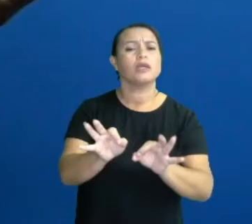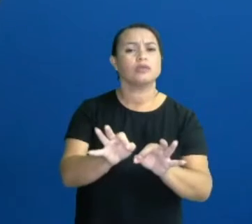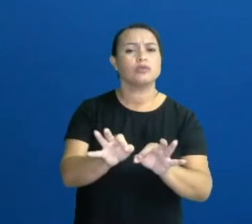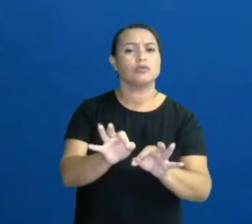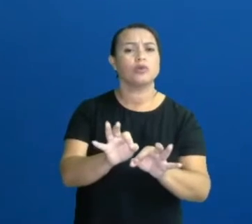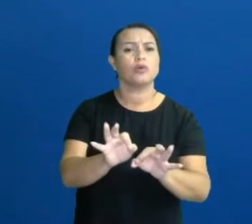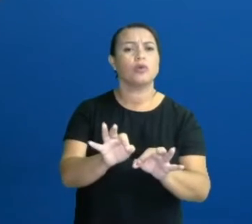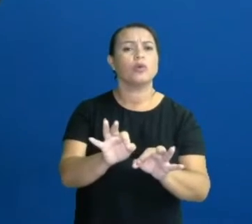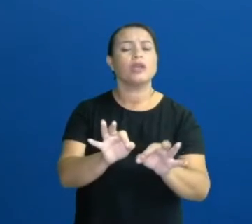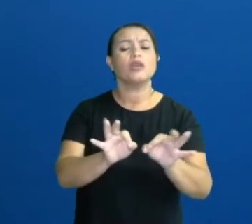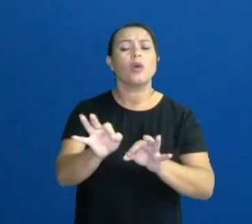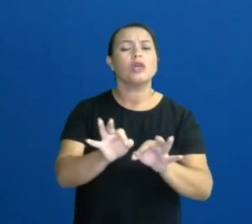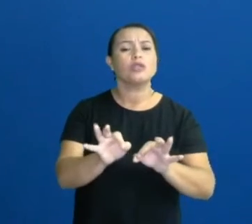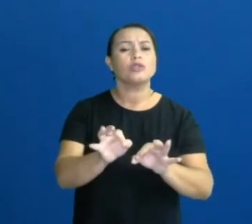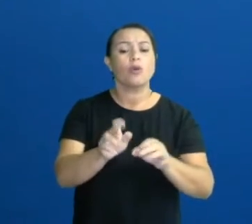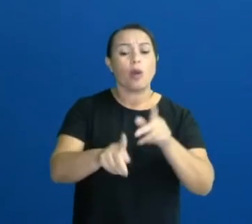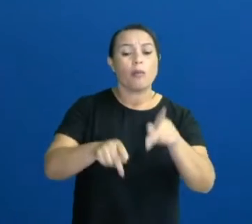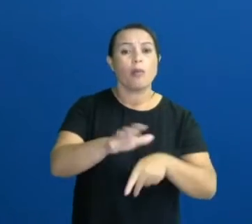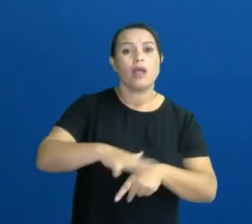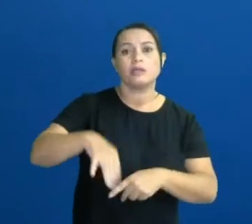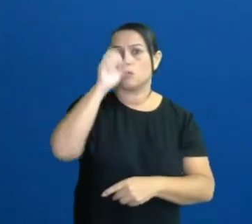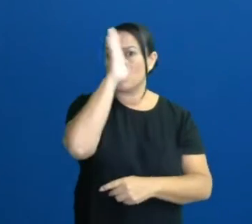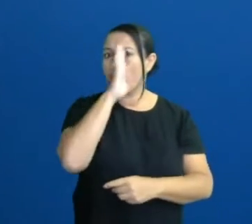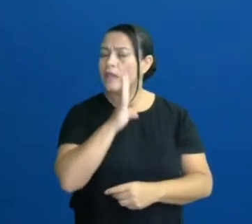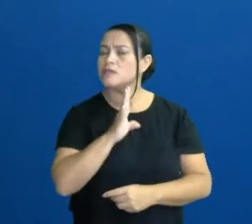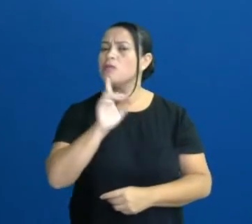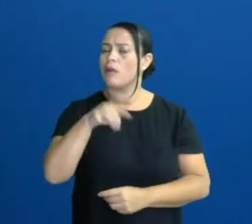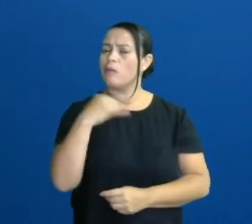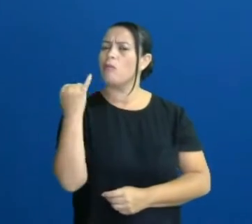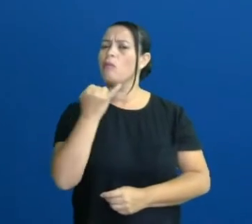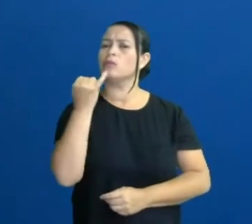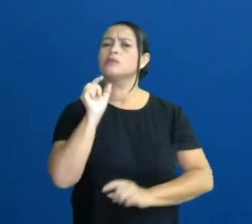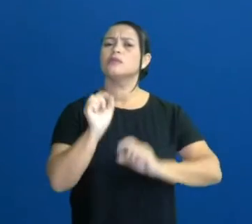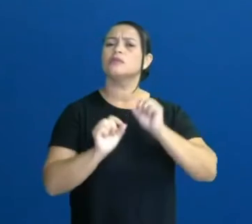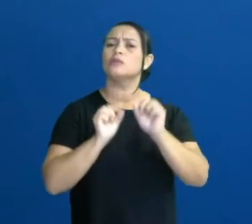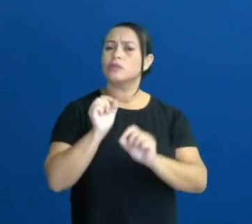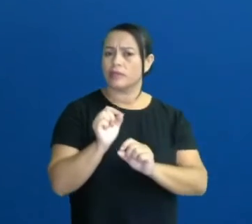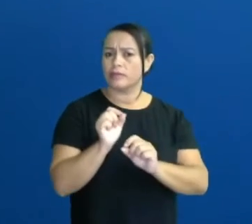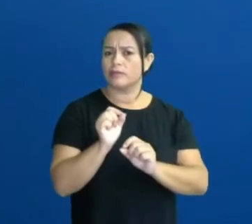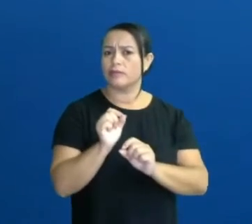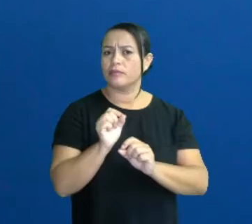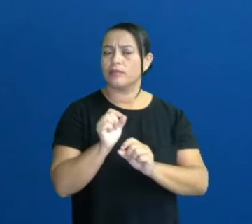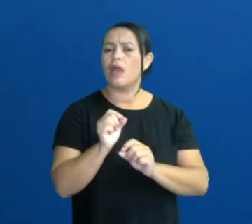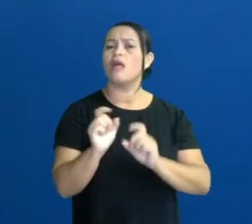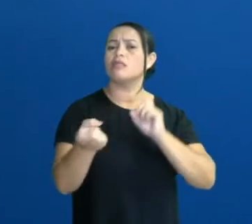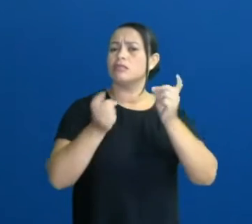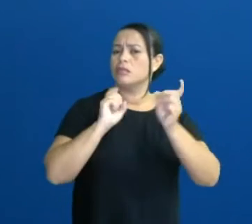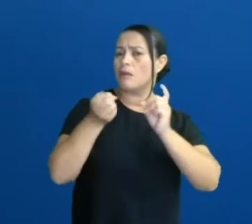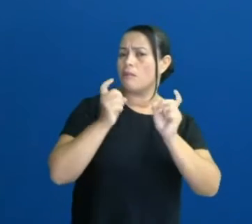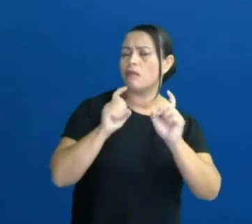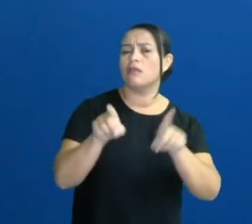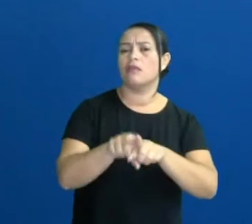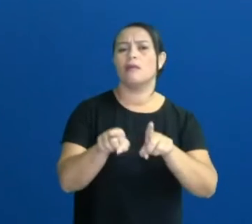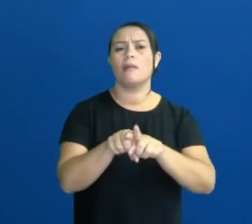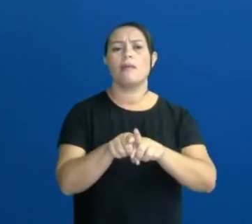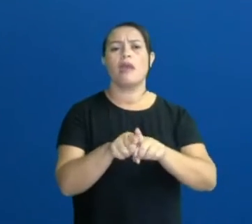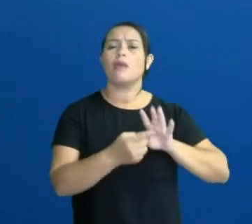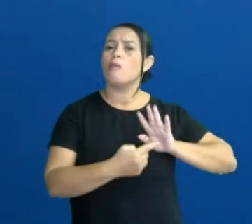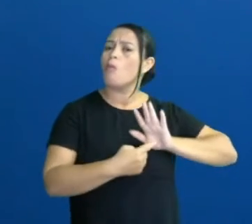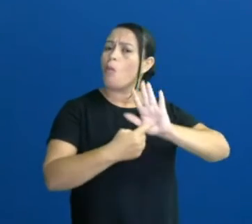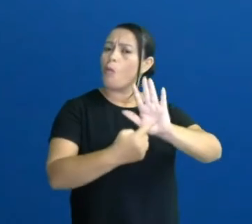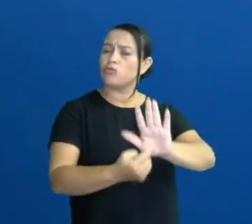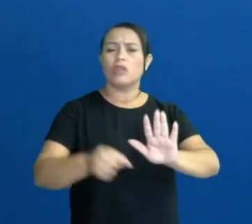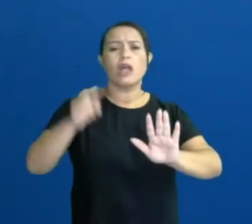nos formou, quem formou a população brasileira, é essencial a gente debater ou trazer